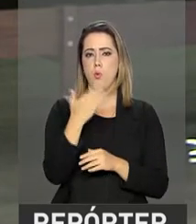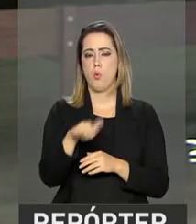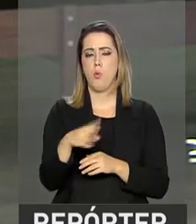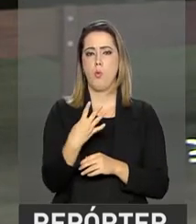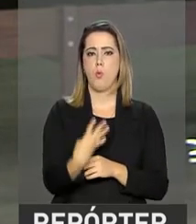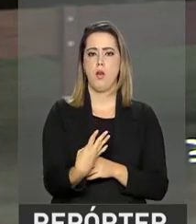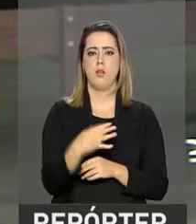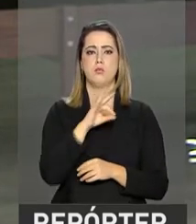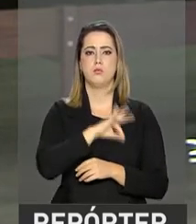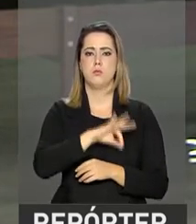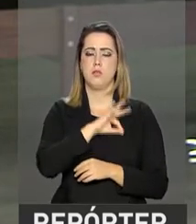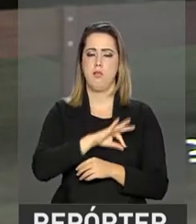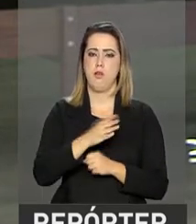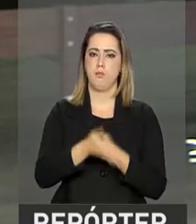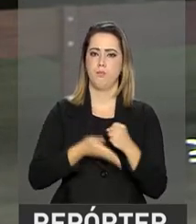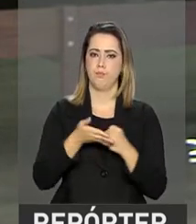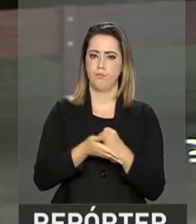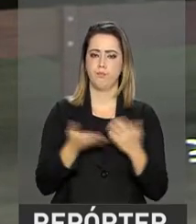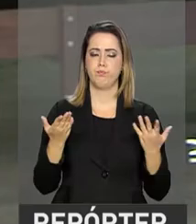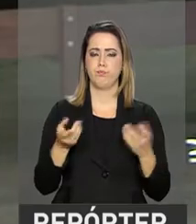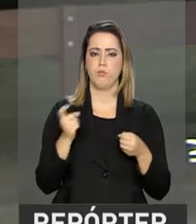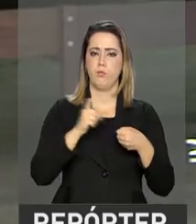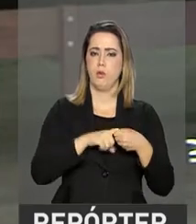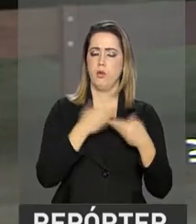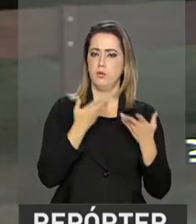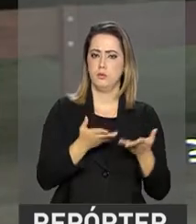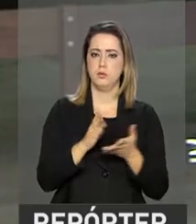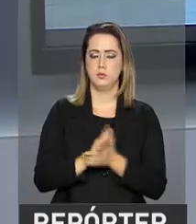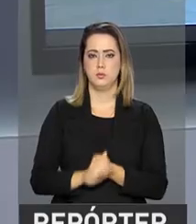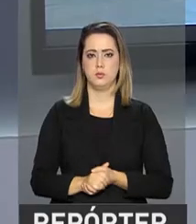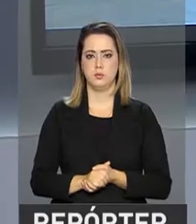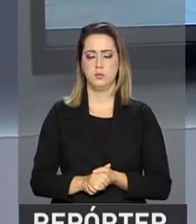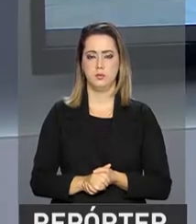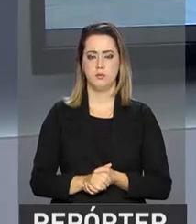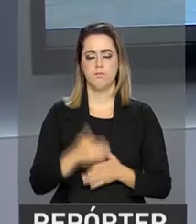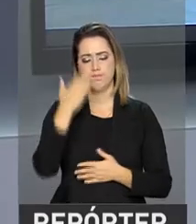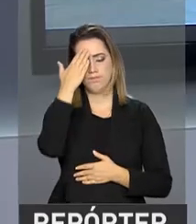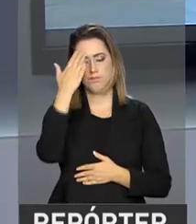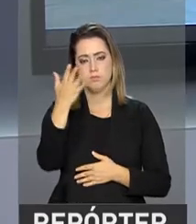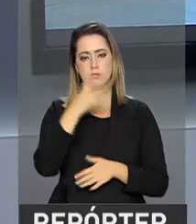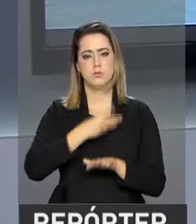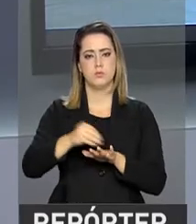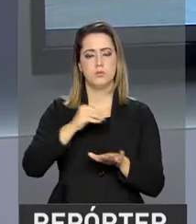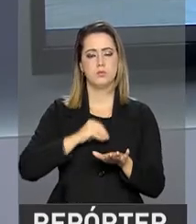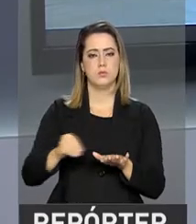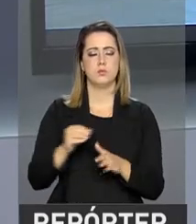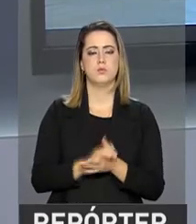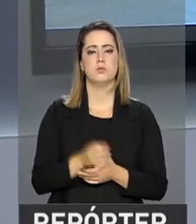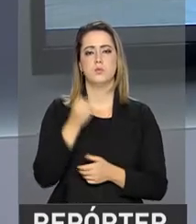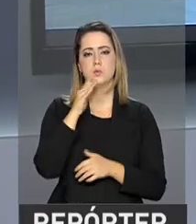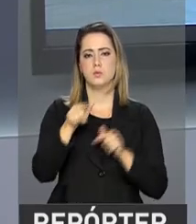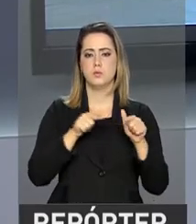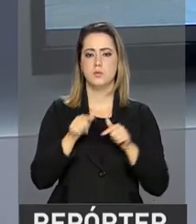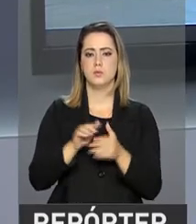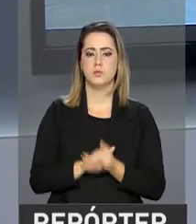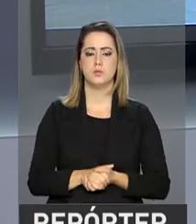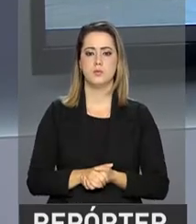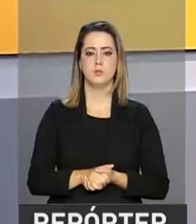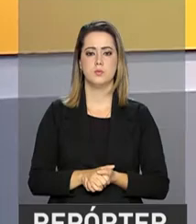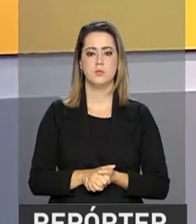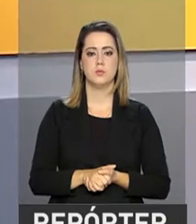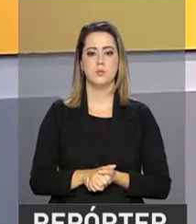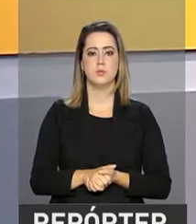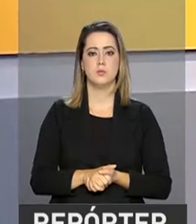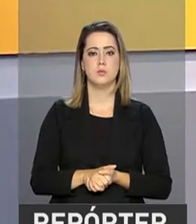do salário mínimo eu volto com você no estúdio pra isso obrigada paulo pelas suas informações um bom trabalho para você